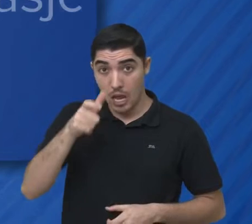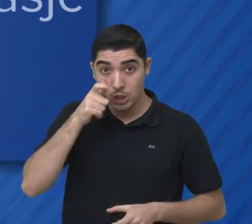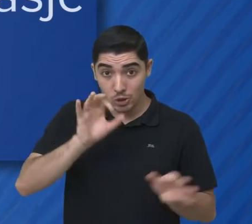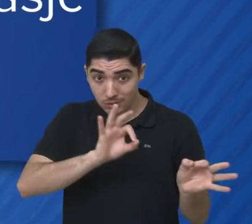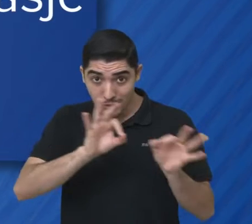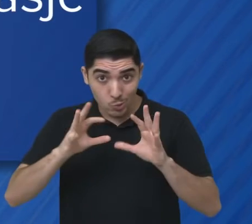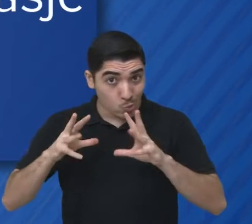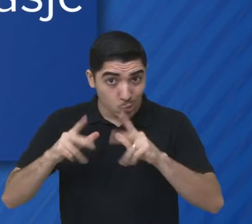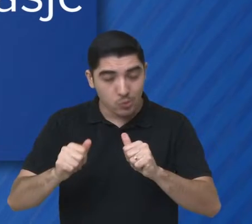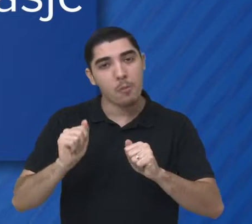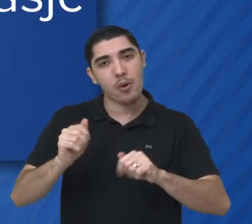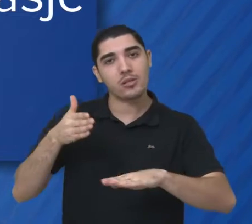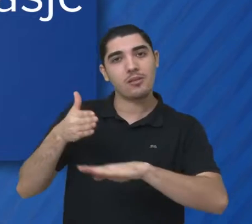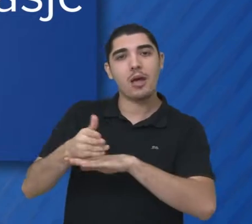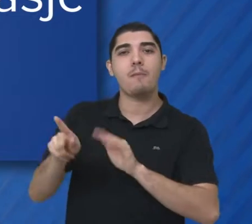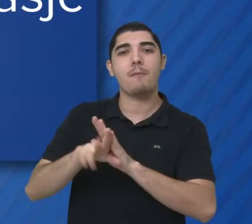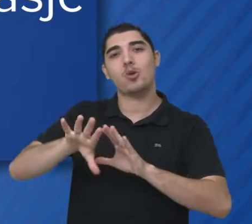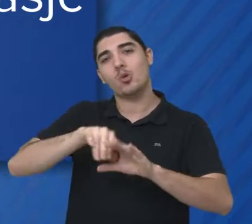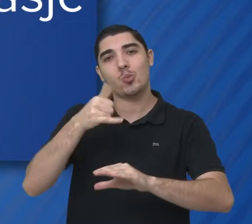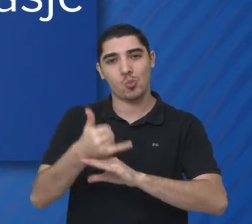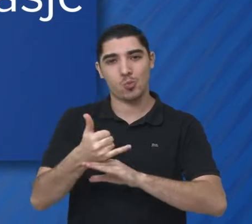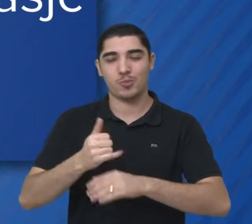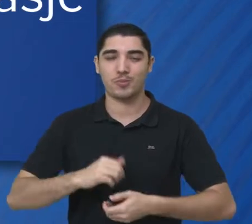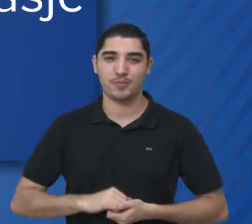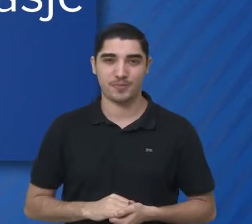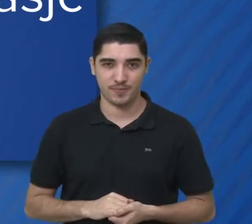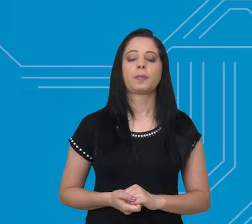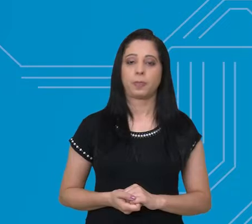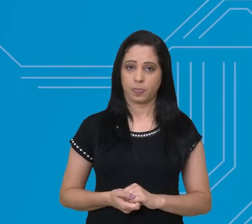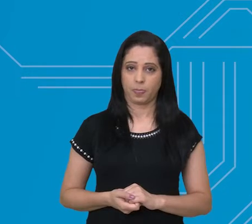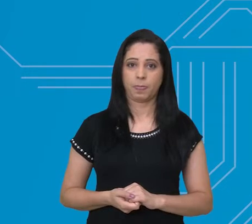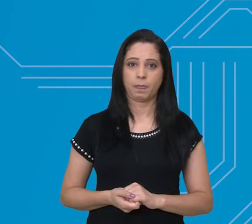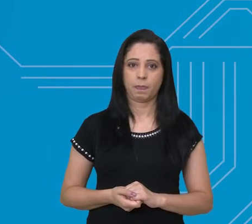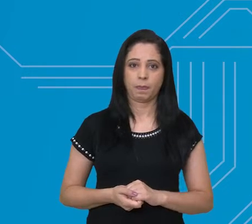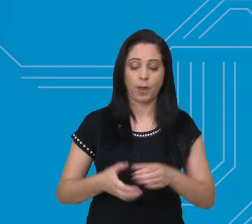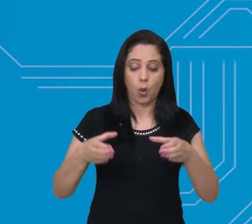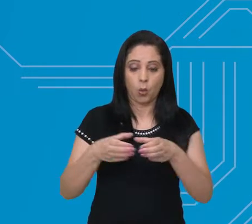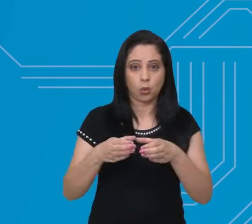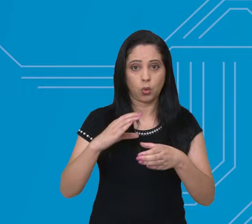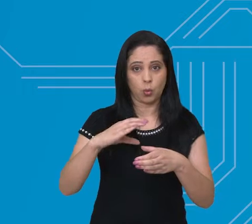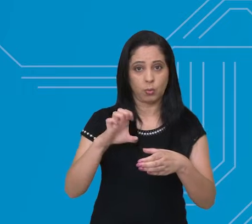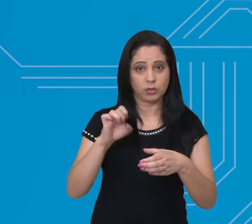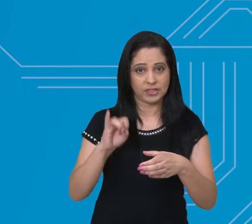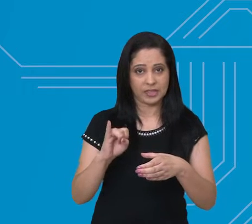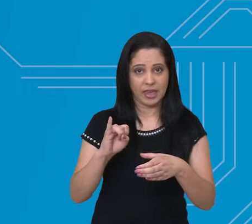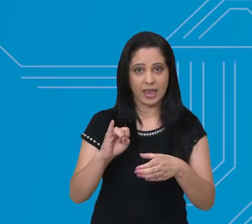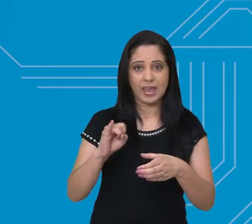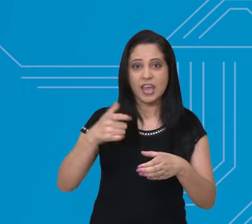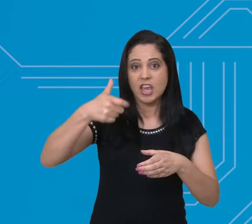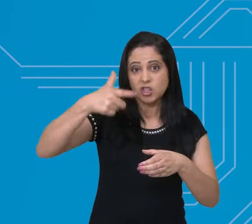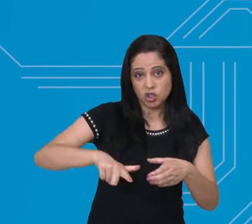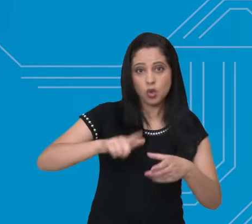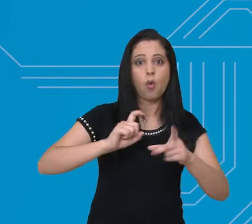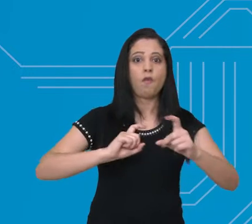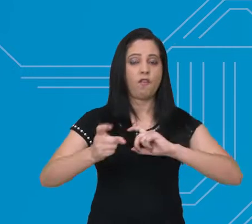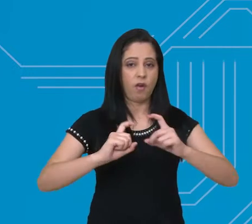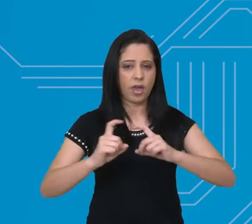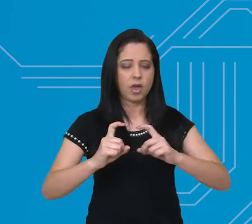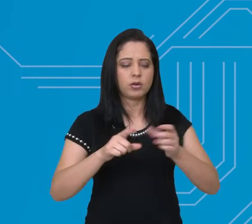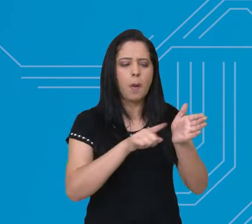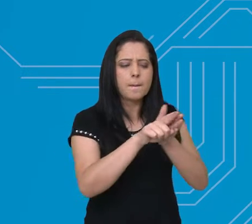na íntegra você confere no nosso canal no YouTube. E em mais uma reunião da SEI da Sabesp, que investiga